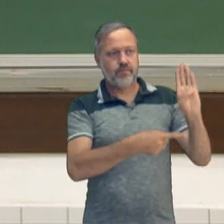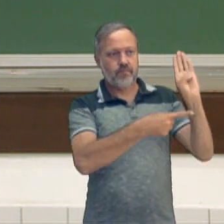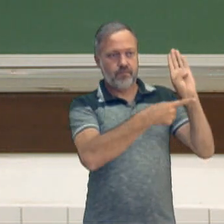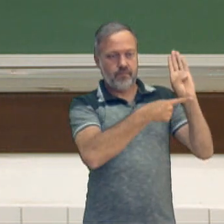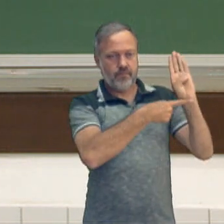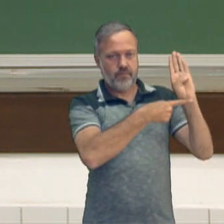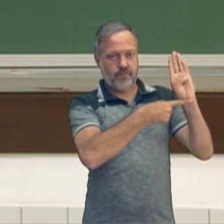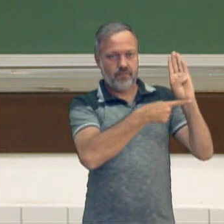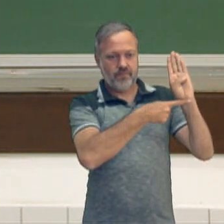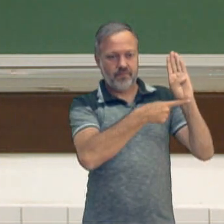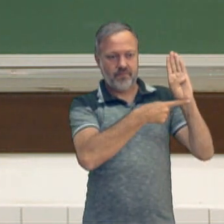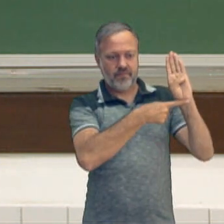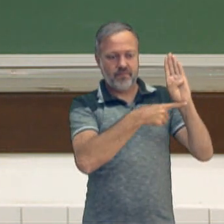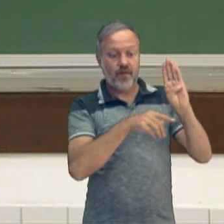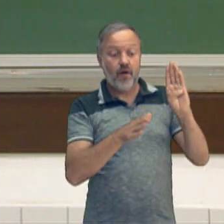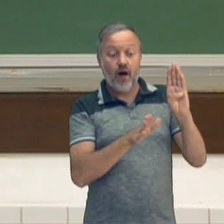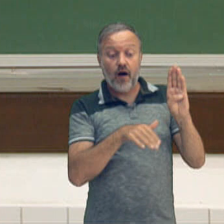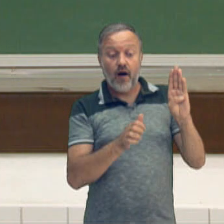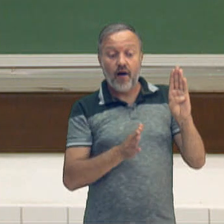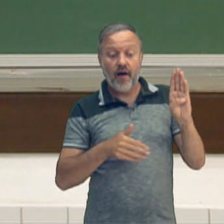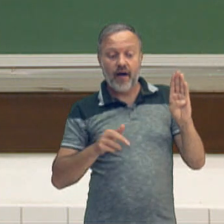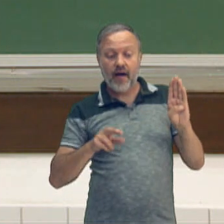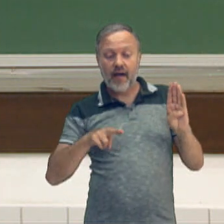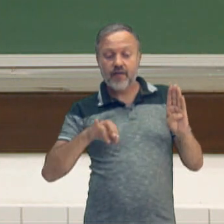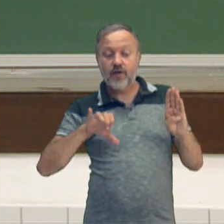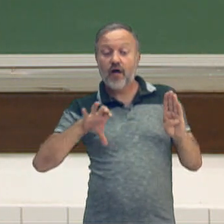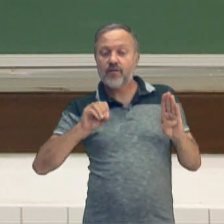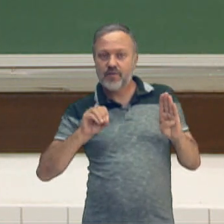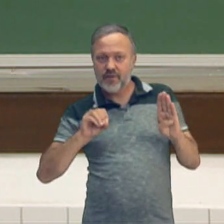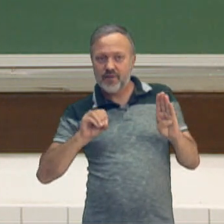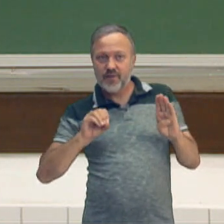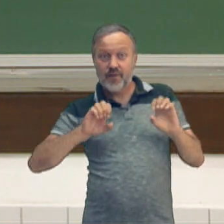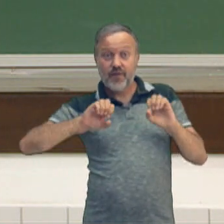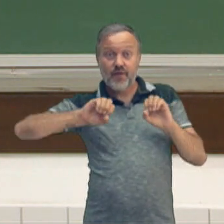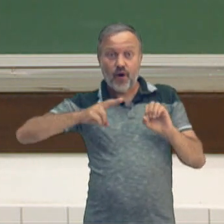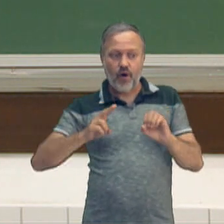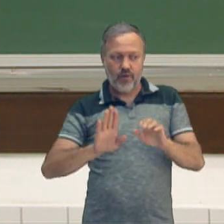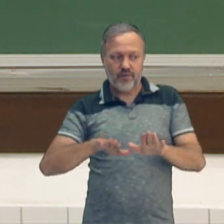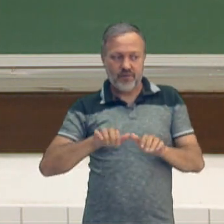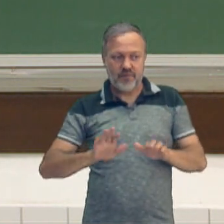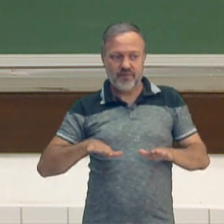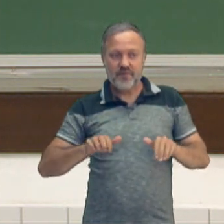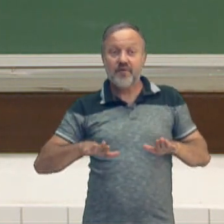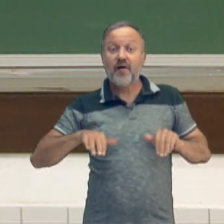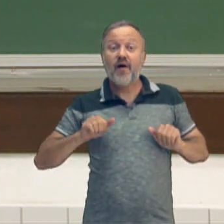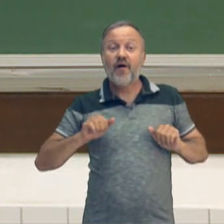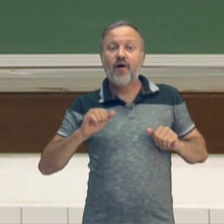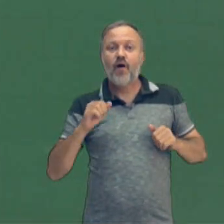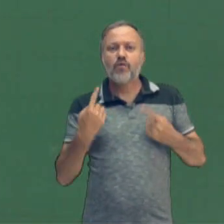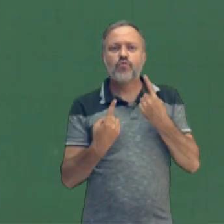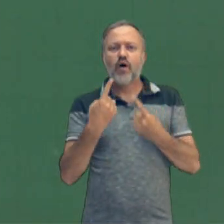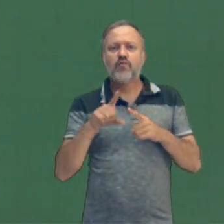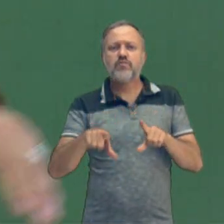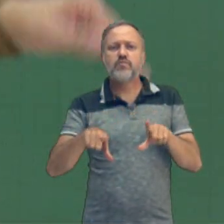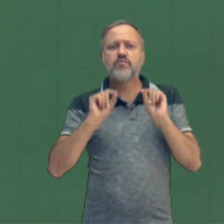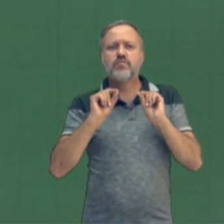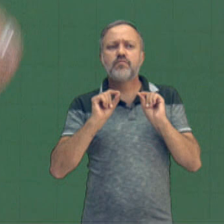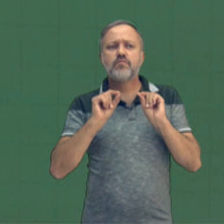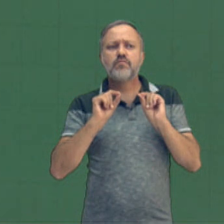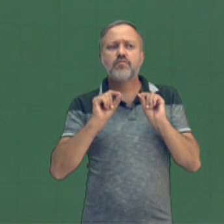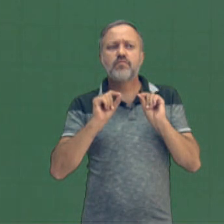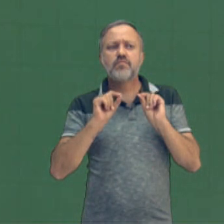letra B, águas do rio Nilo, ou letra C, marés do oceano. O que você marcou? Será